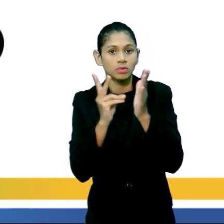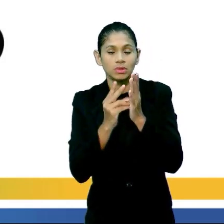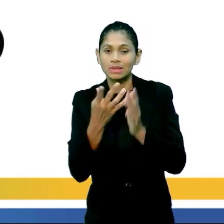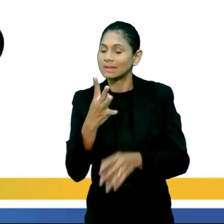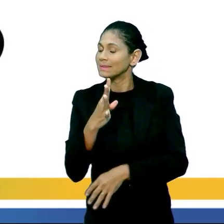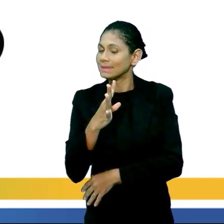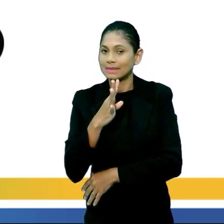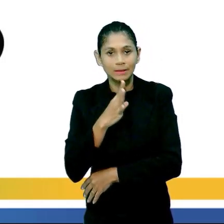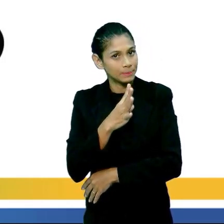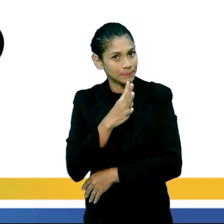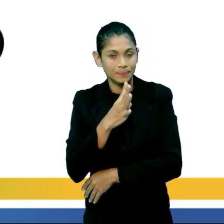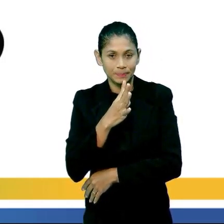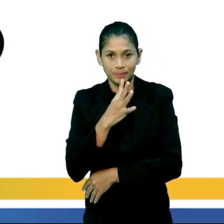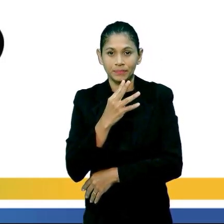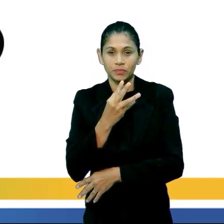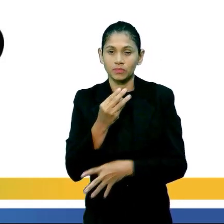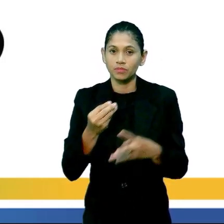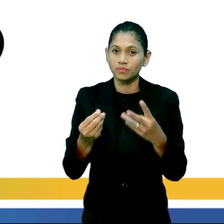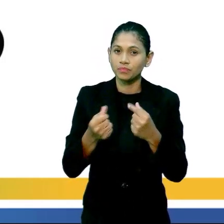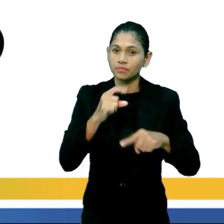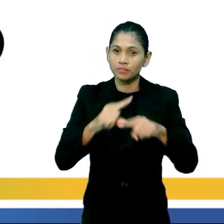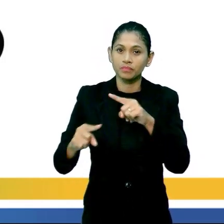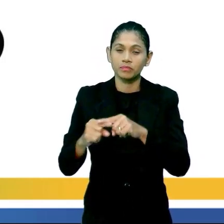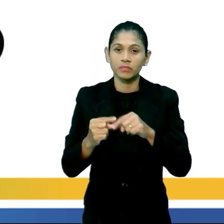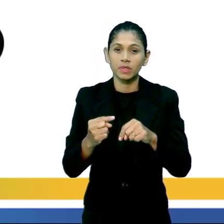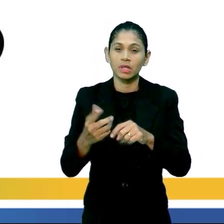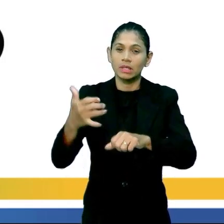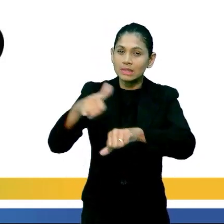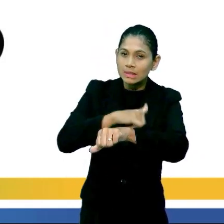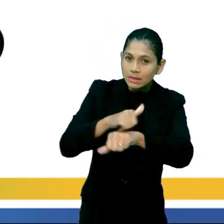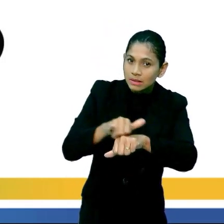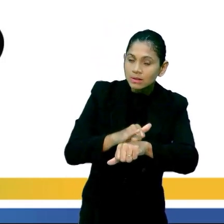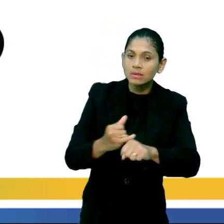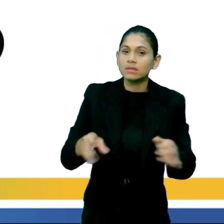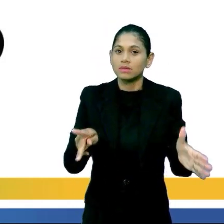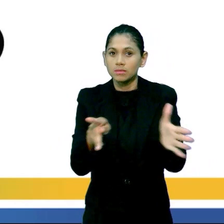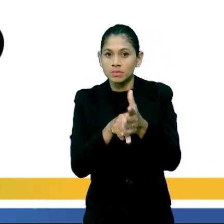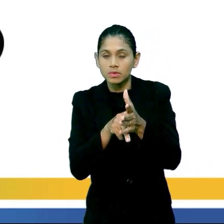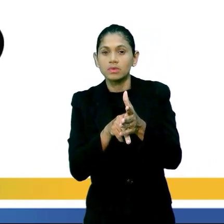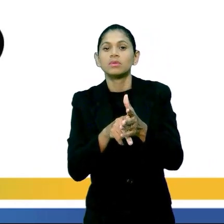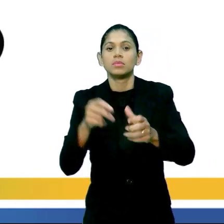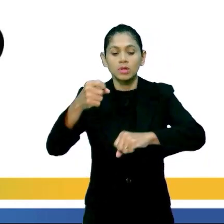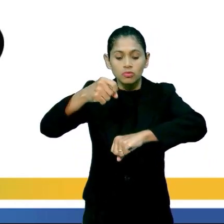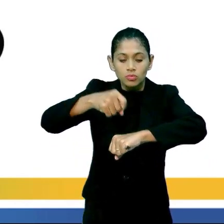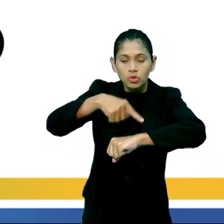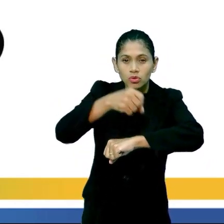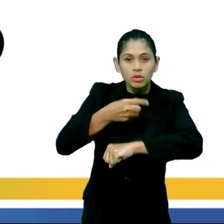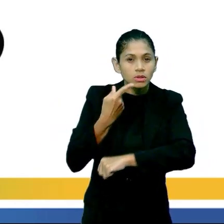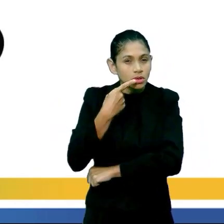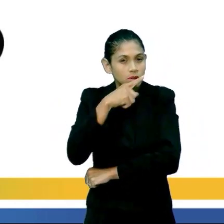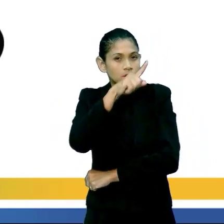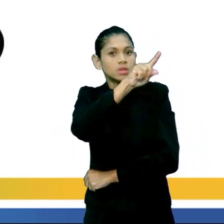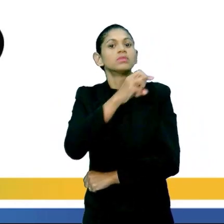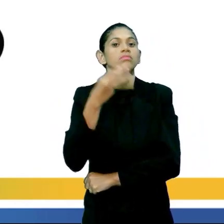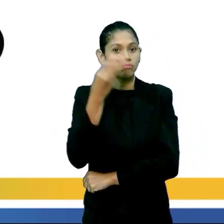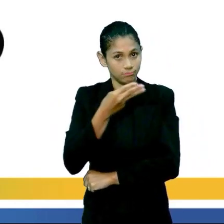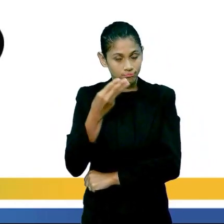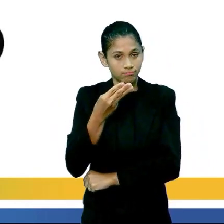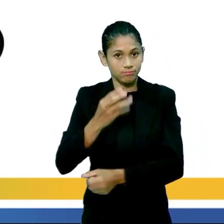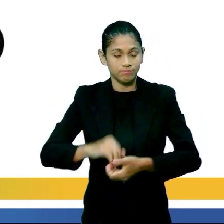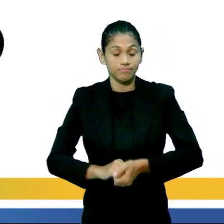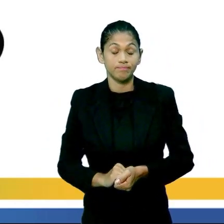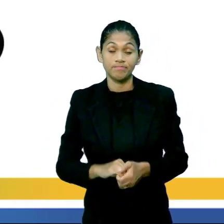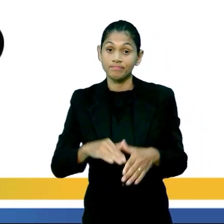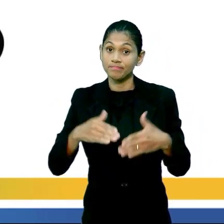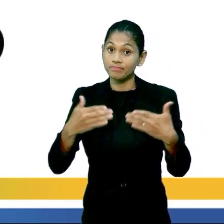não conheciam esse material, a técnica, né? Ao todo, como você está vendo aí, foram